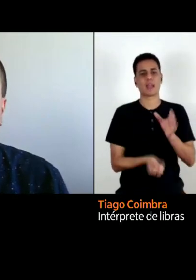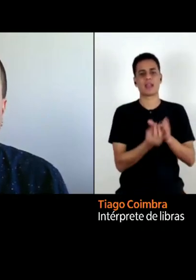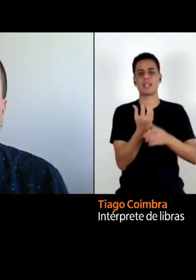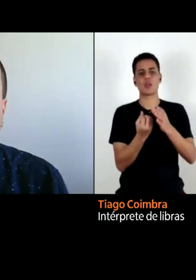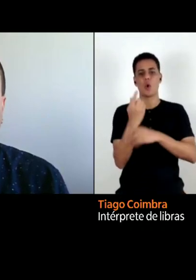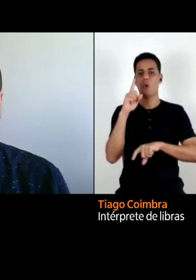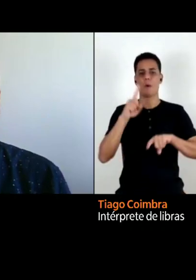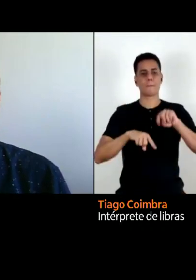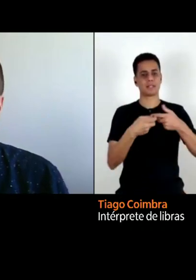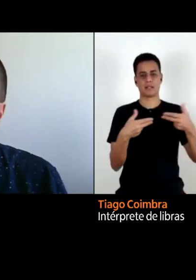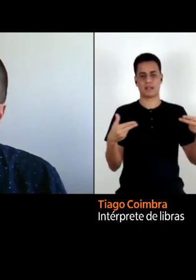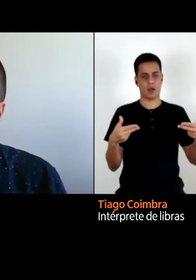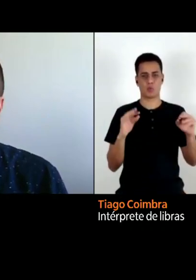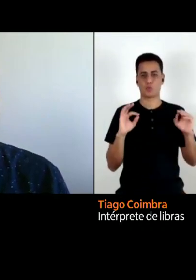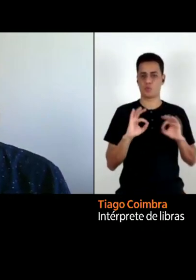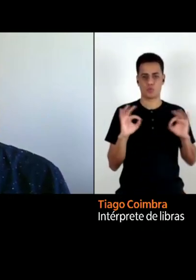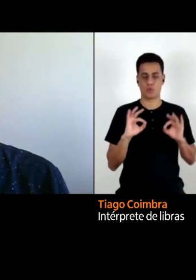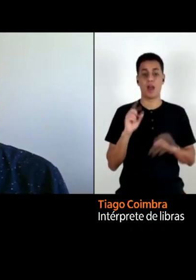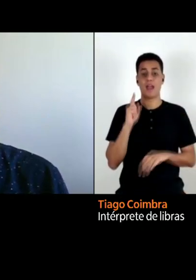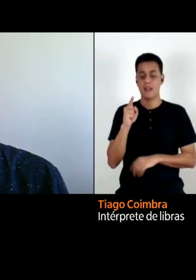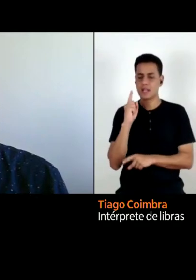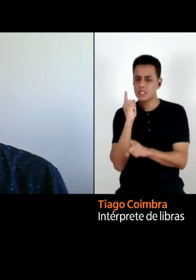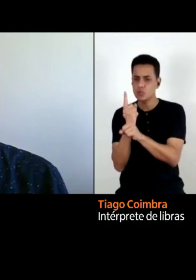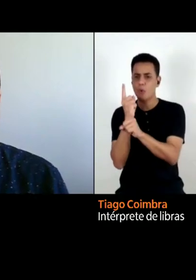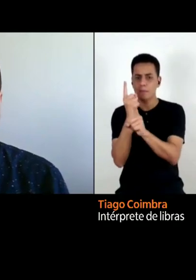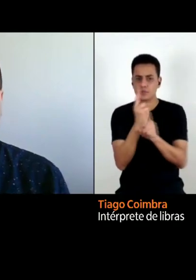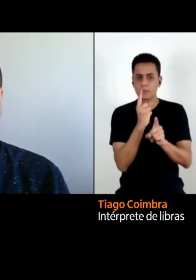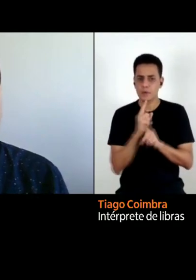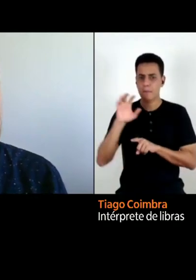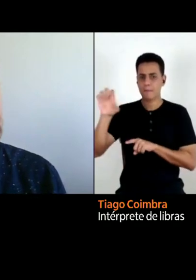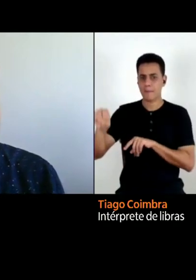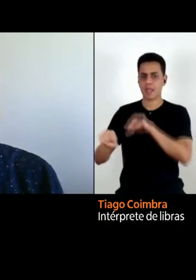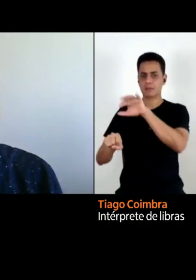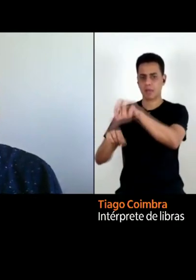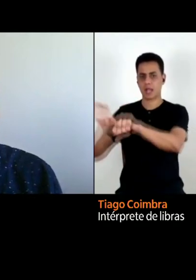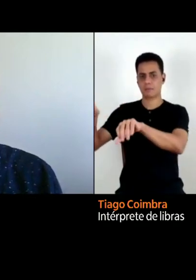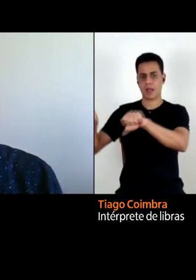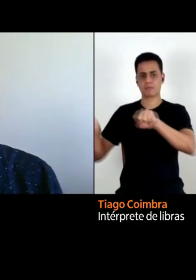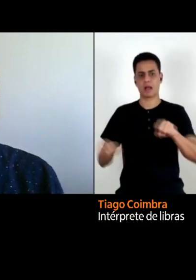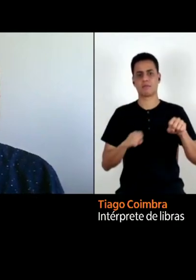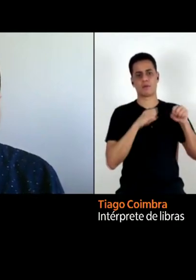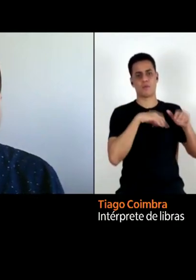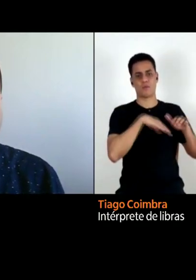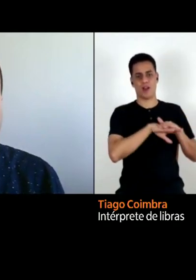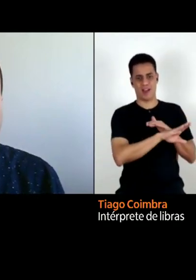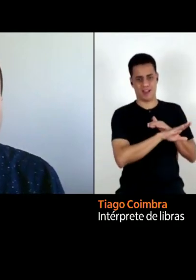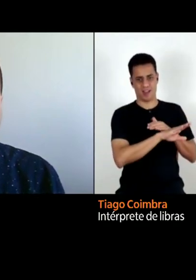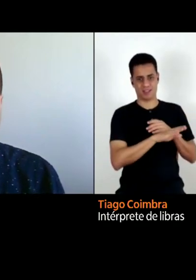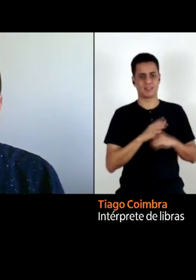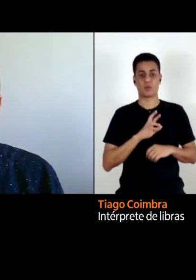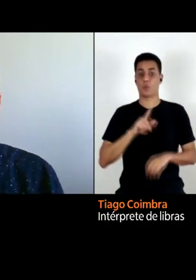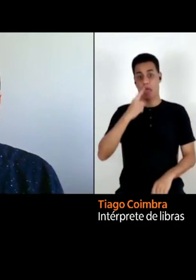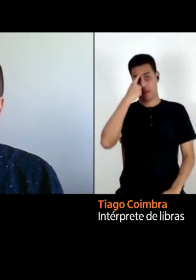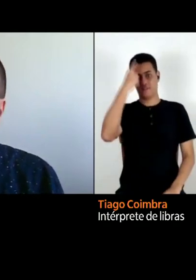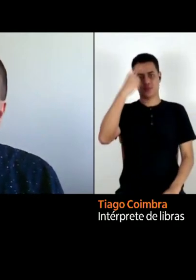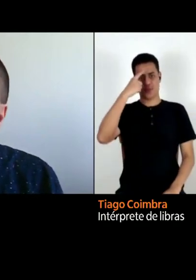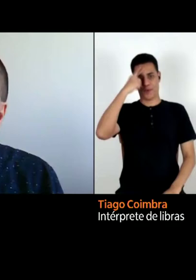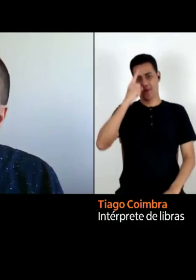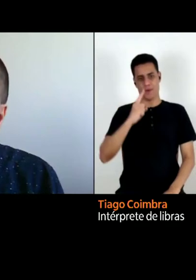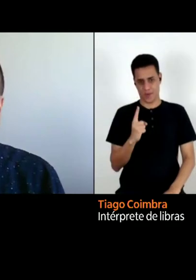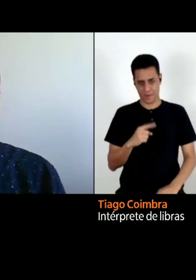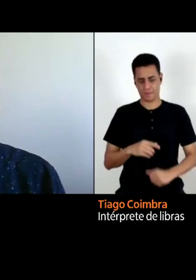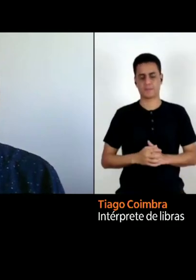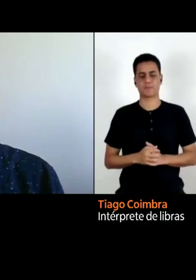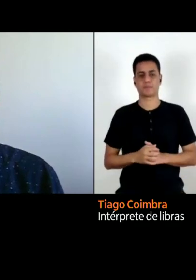a descoberta e a coleta de coisas. Fecha aspas. Por aí, vê-se que